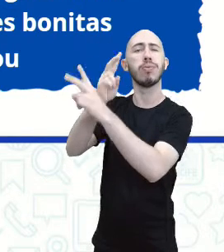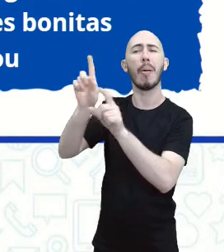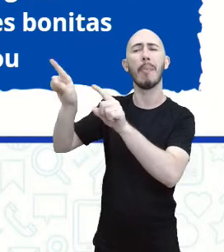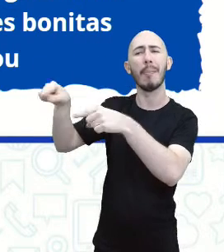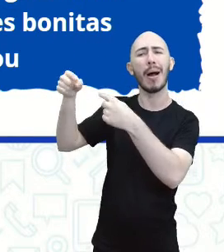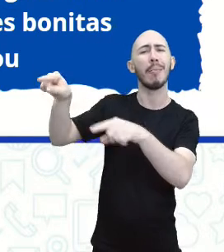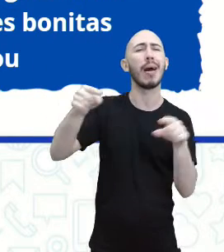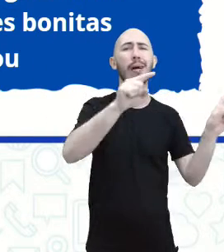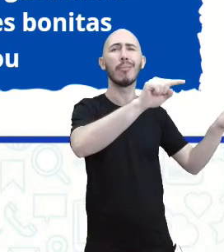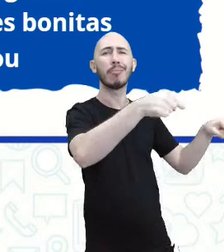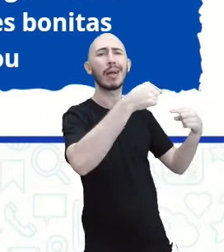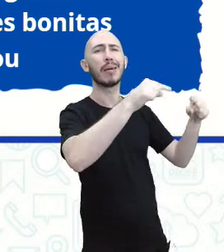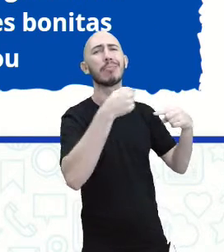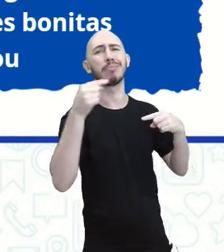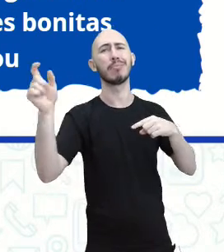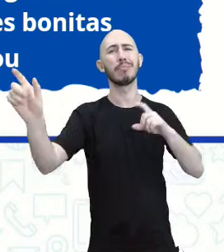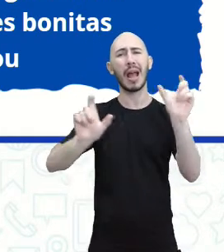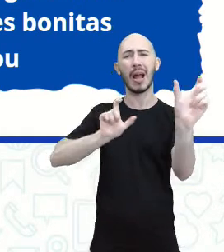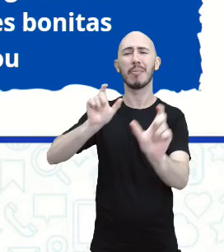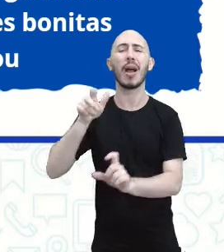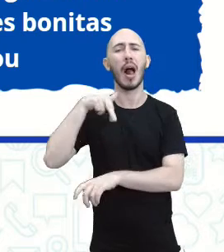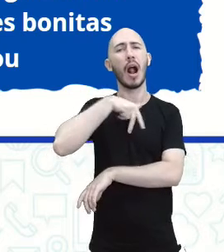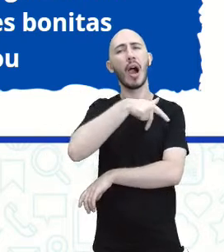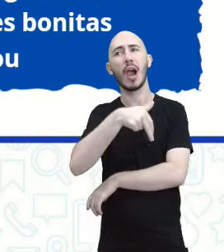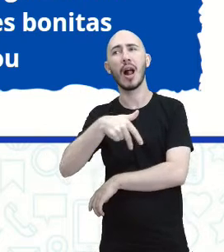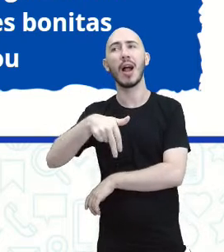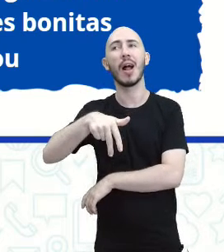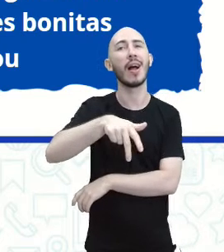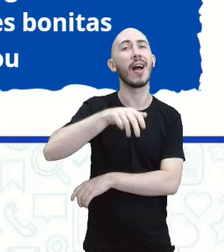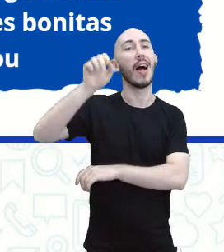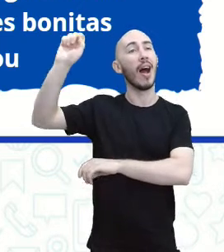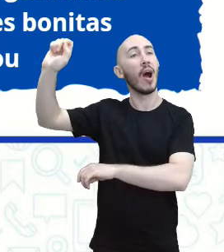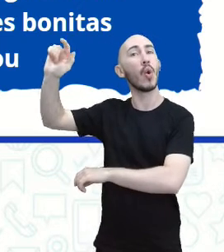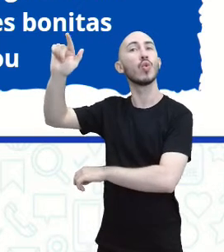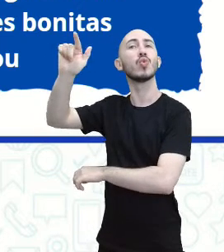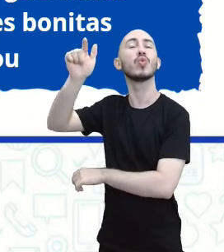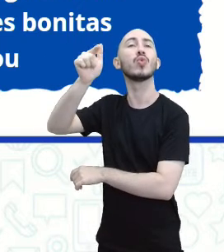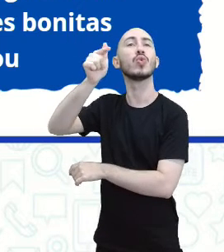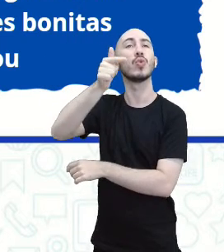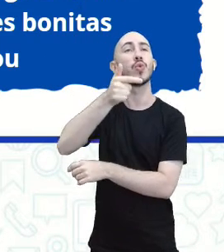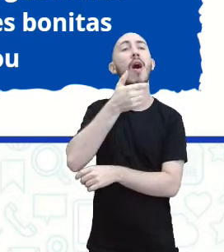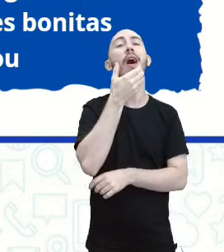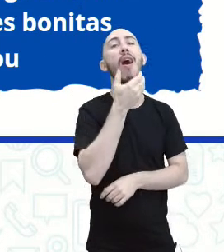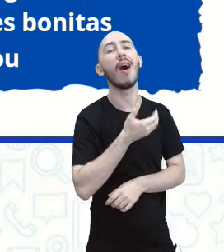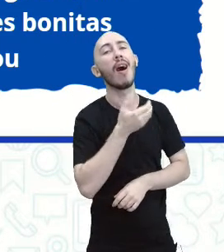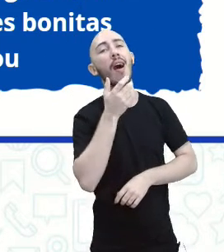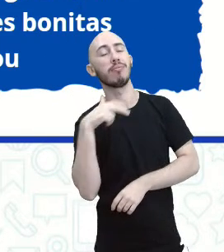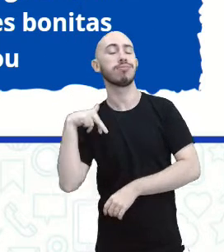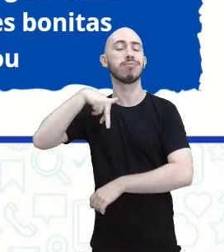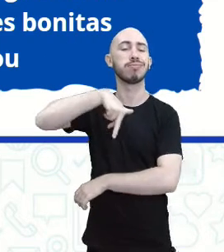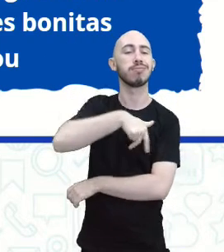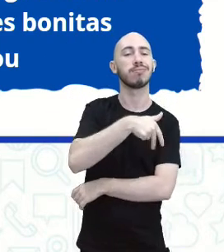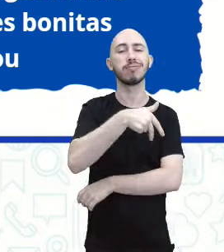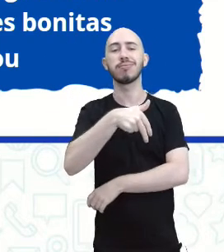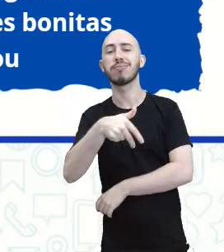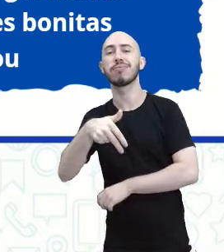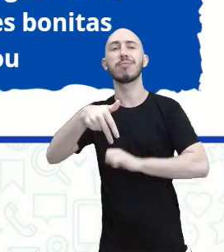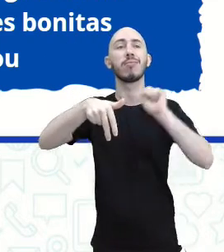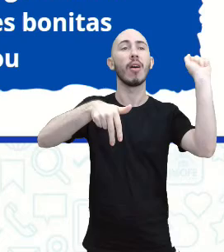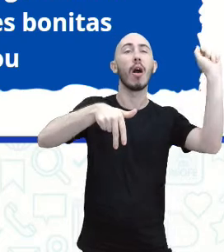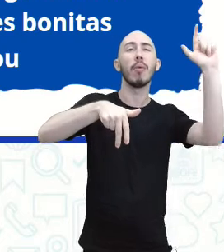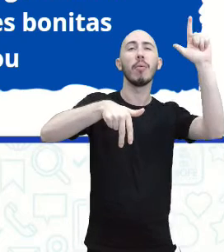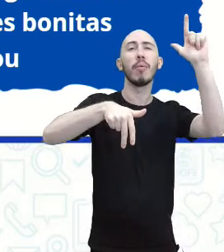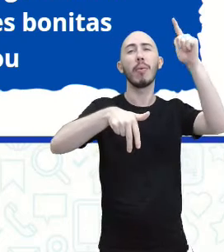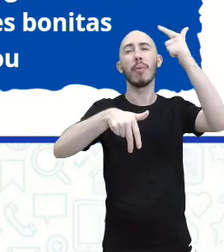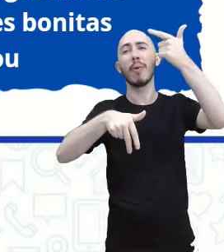ficar mangando de mim, pô? No sol de quase dezembro, eu vou. O sol se reparte em